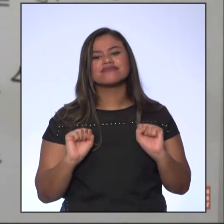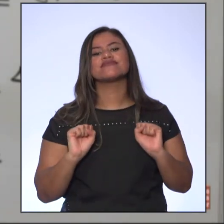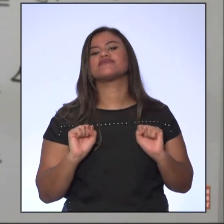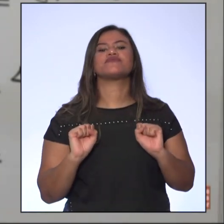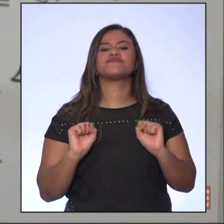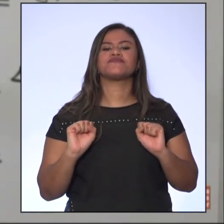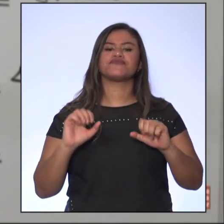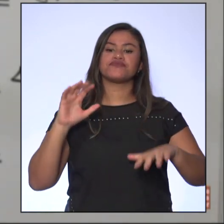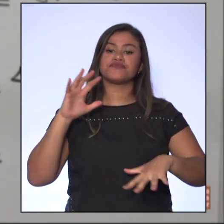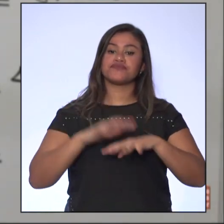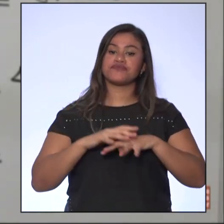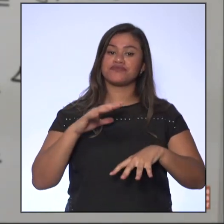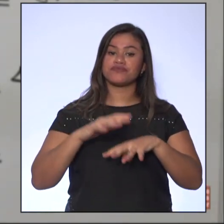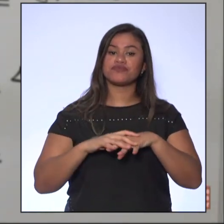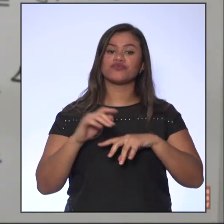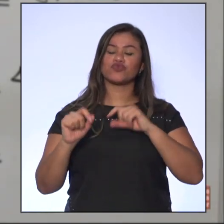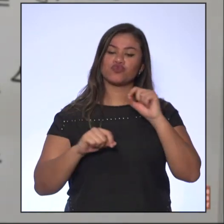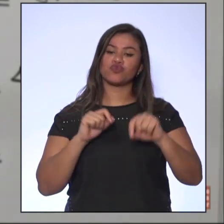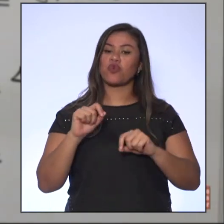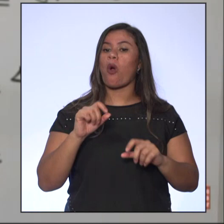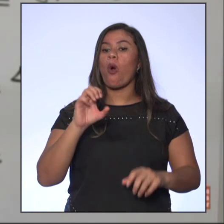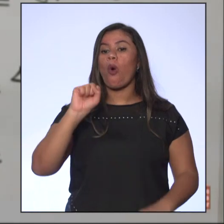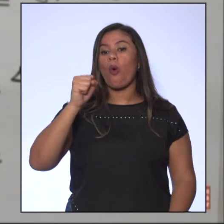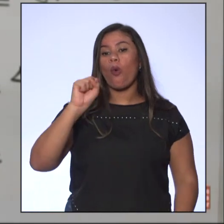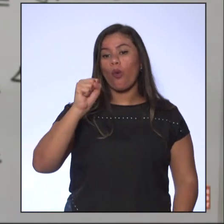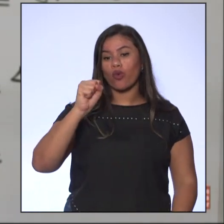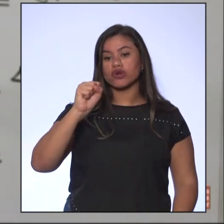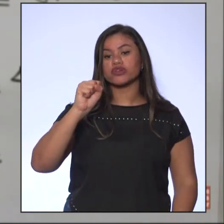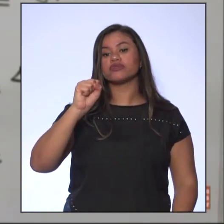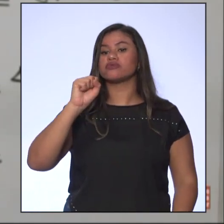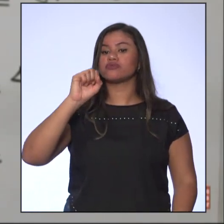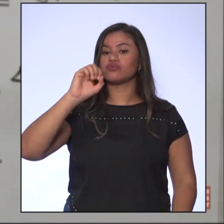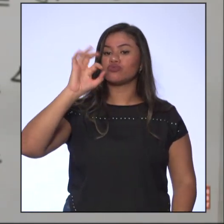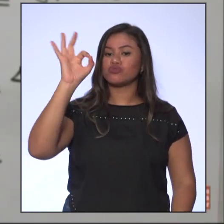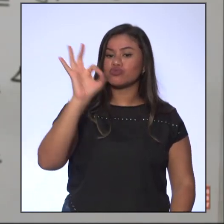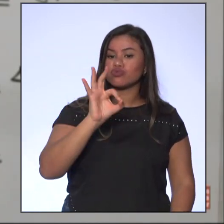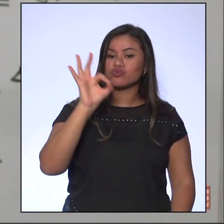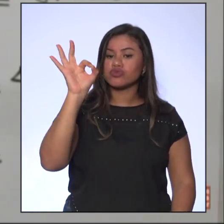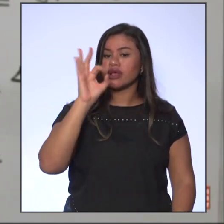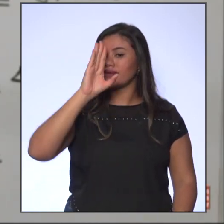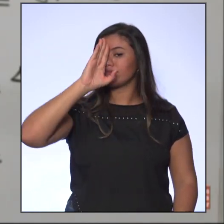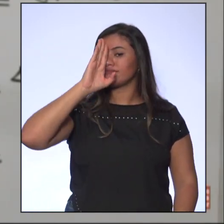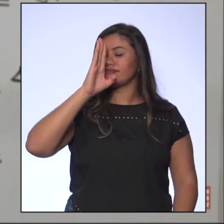calculado 8% direto. 8% de